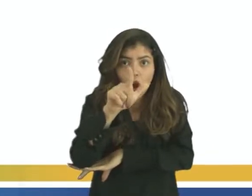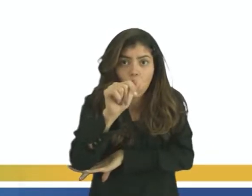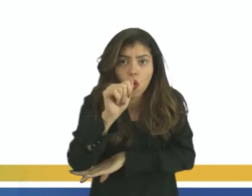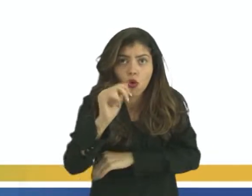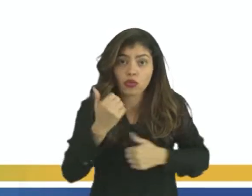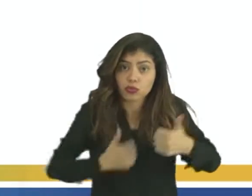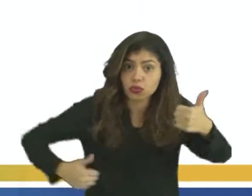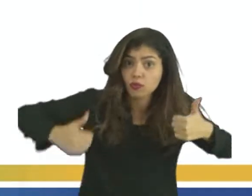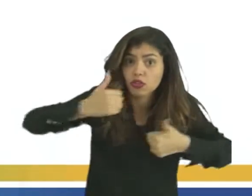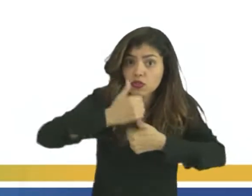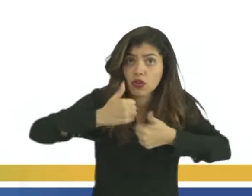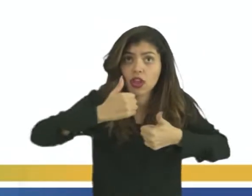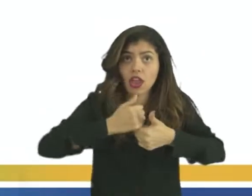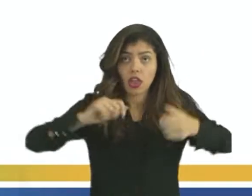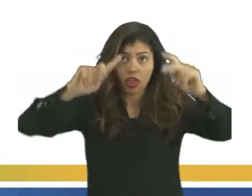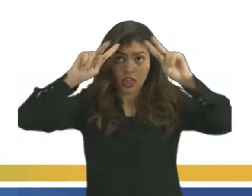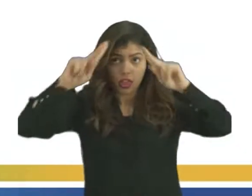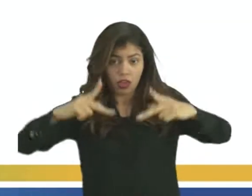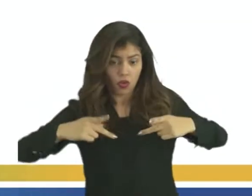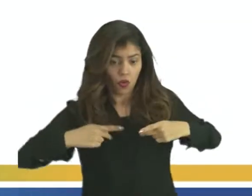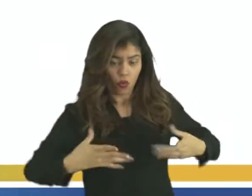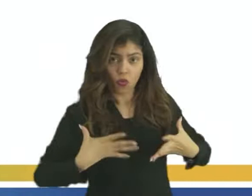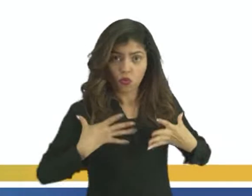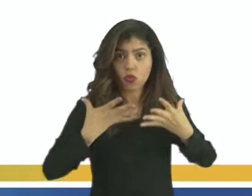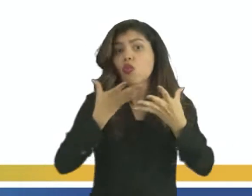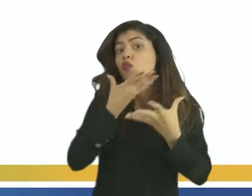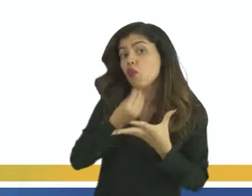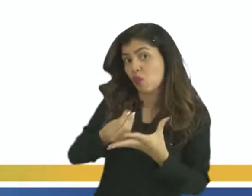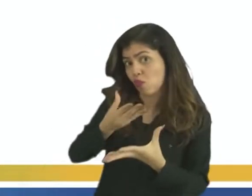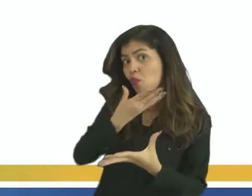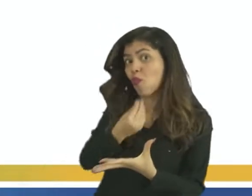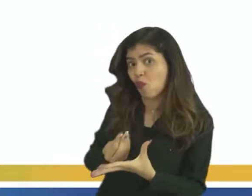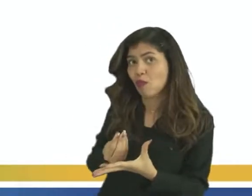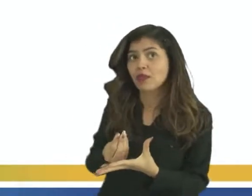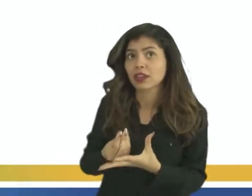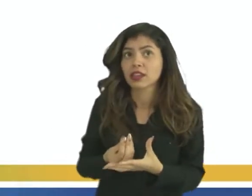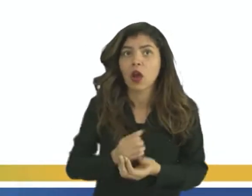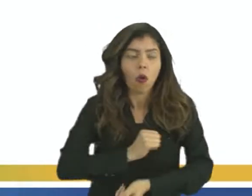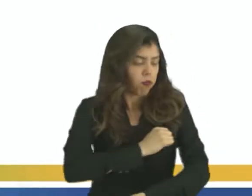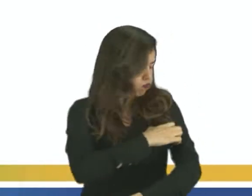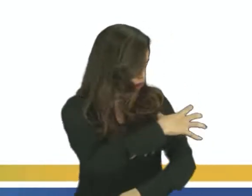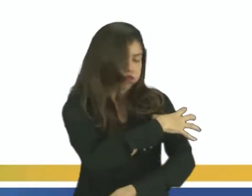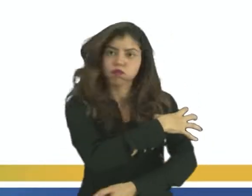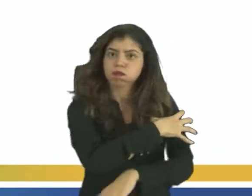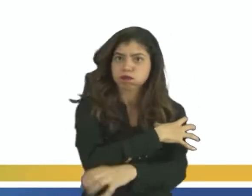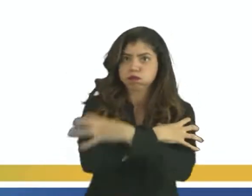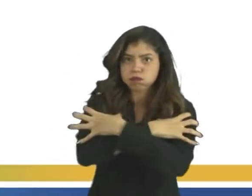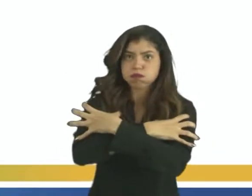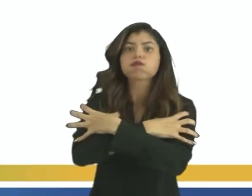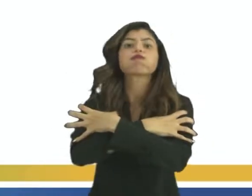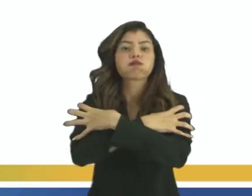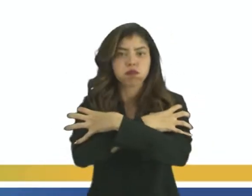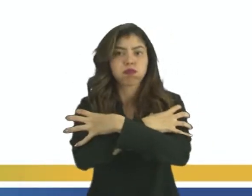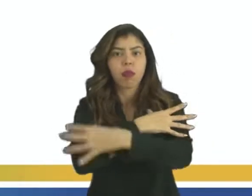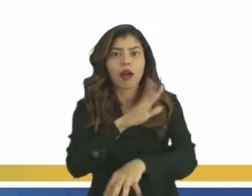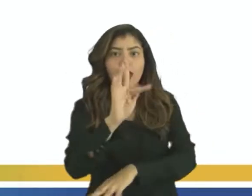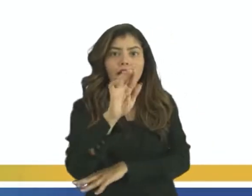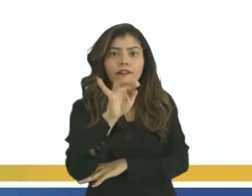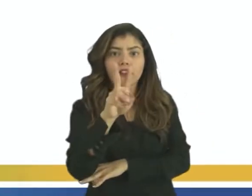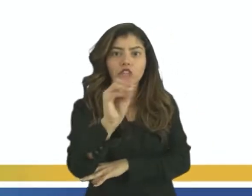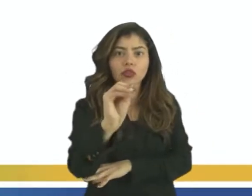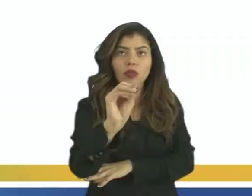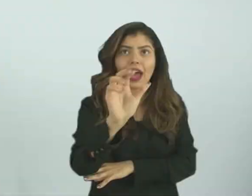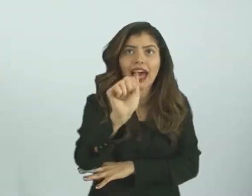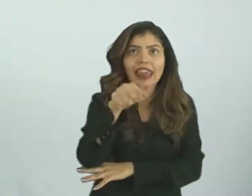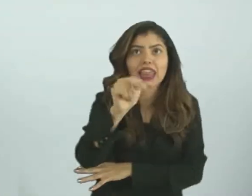o hormônio masculino, a testosterona, que atua no crescimento dos músculos, chamado de efeito